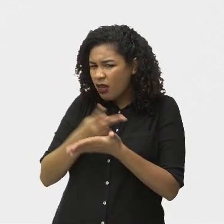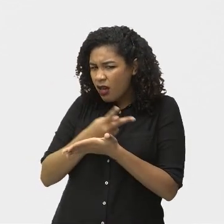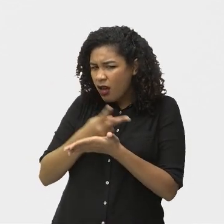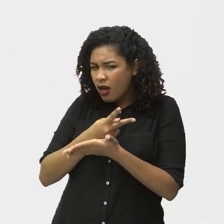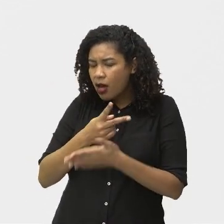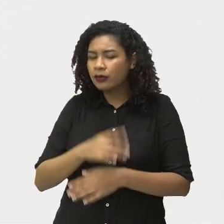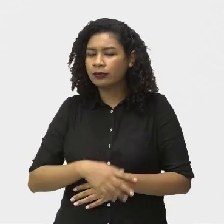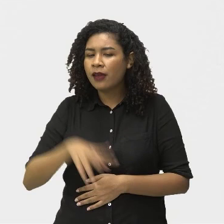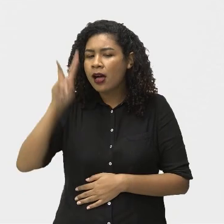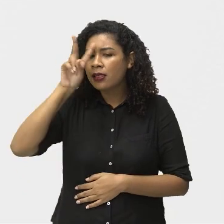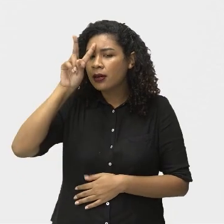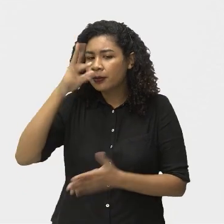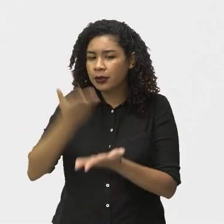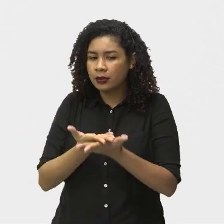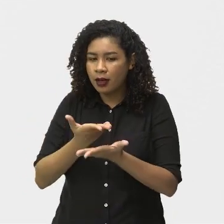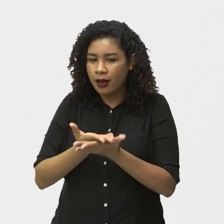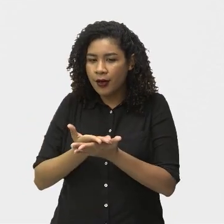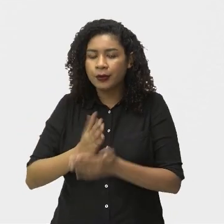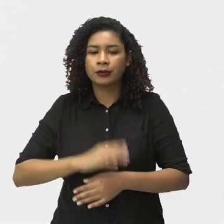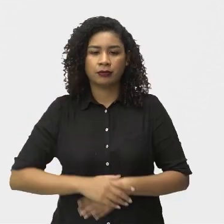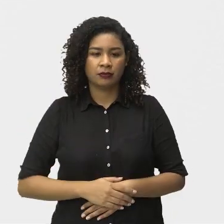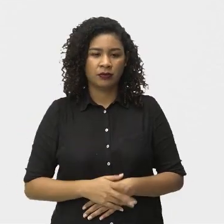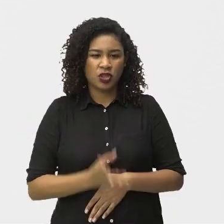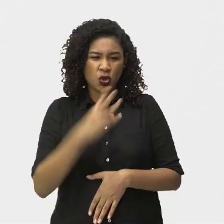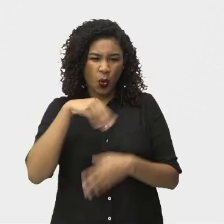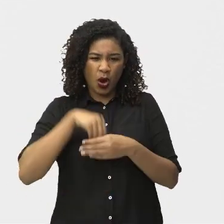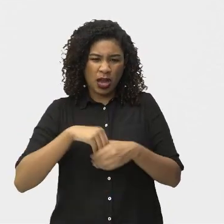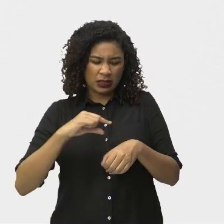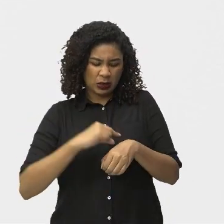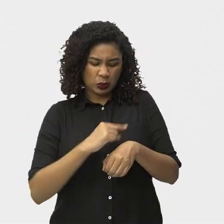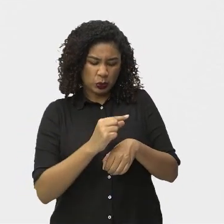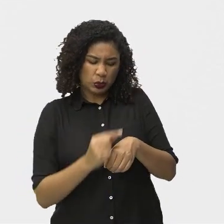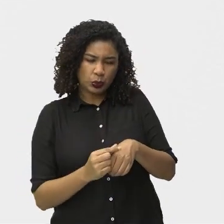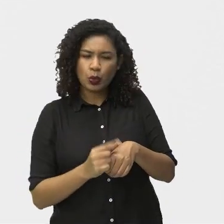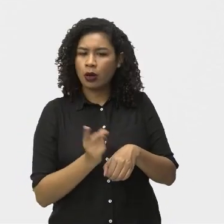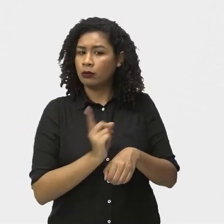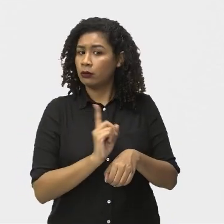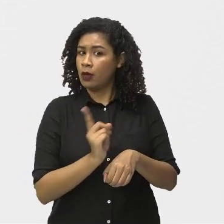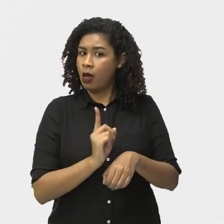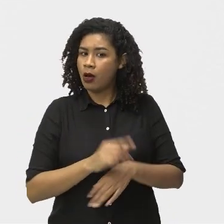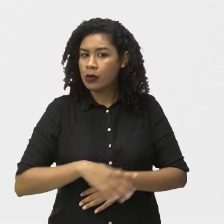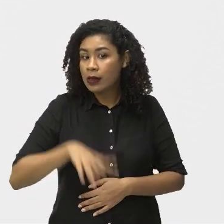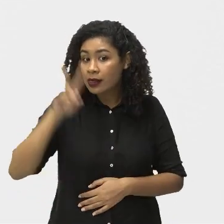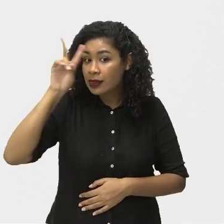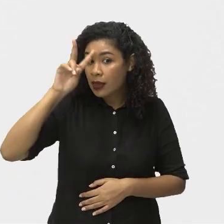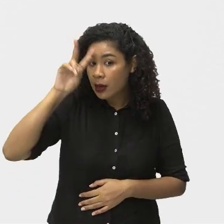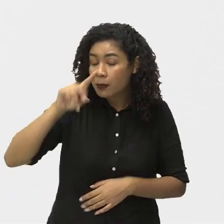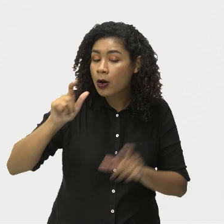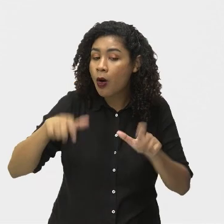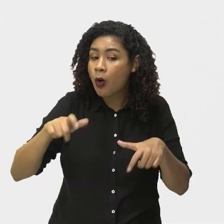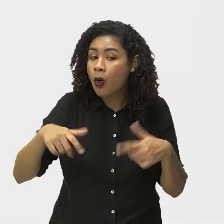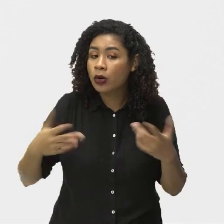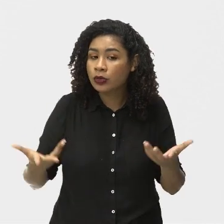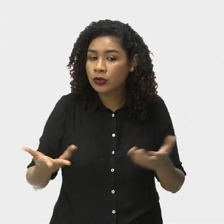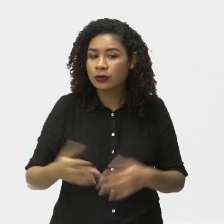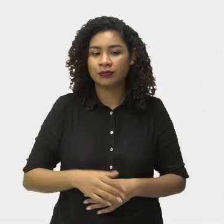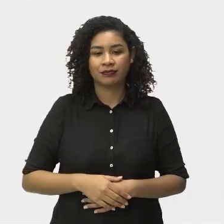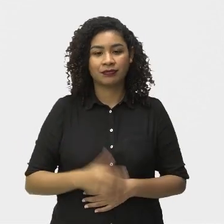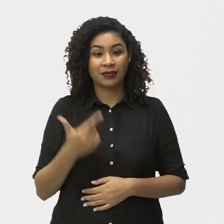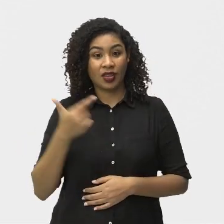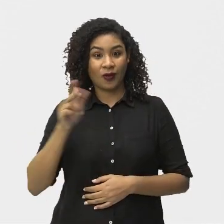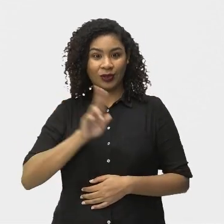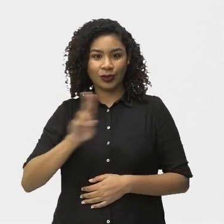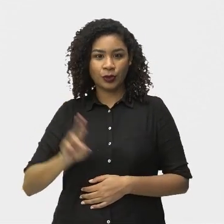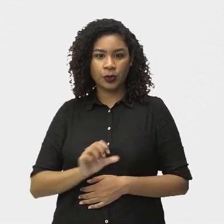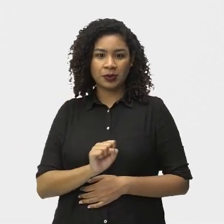viu na aula, eles não vão ser armazenados nos ductos deferentes, eles ficam armazenados lá nos túbulos seminíferos,